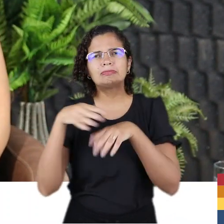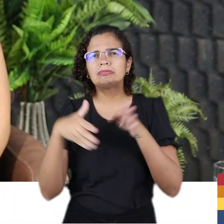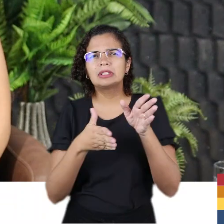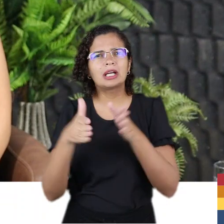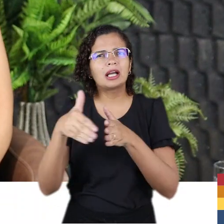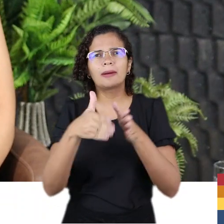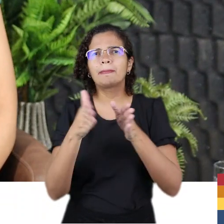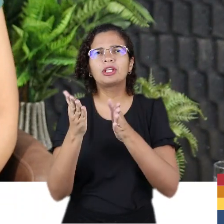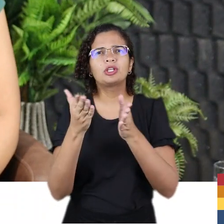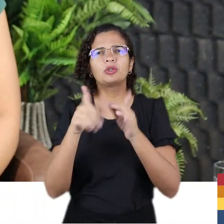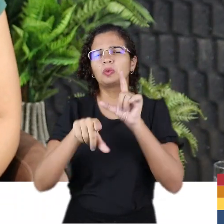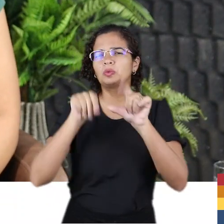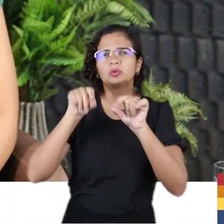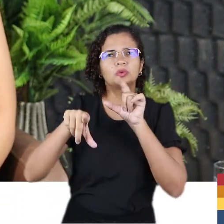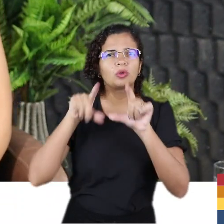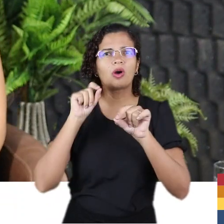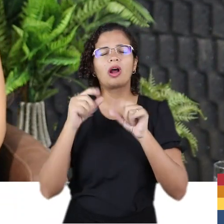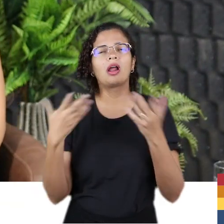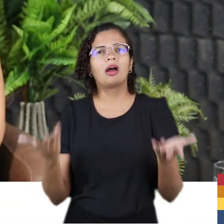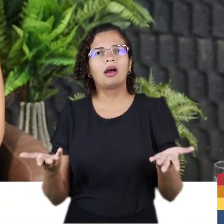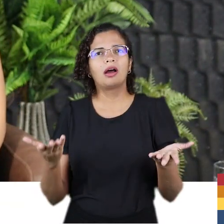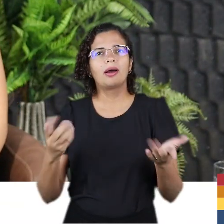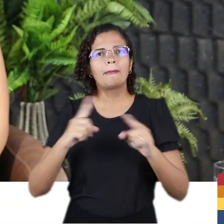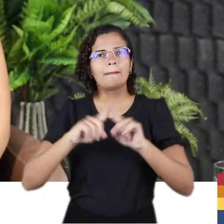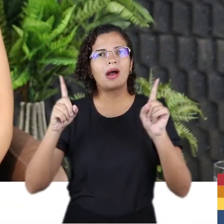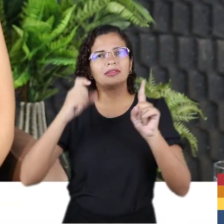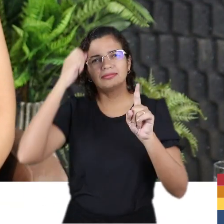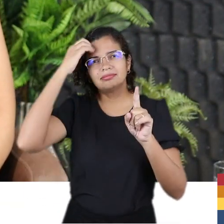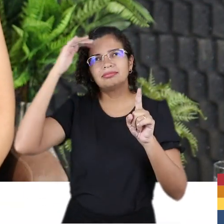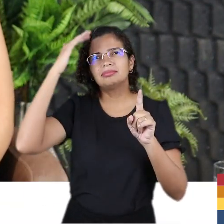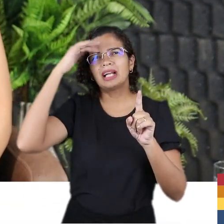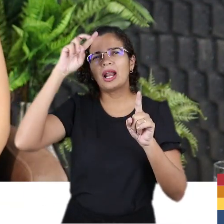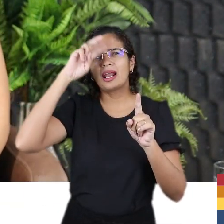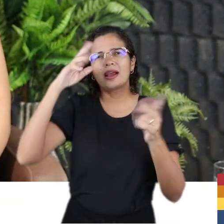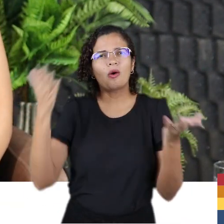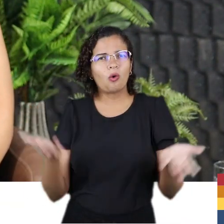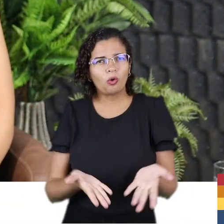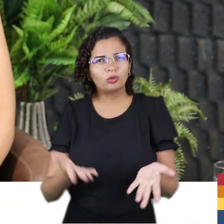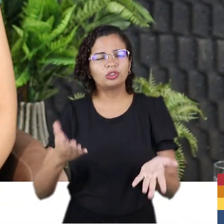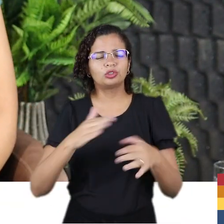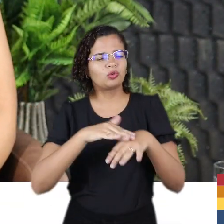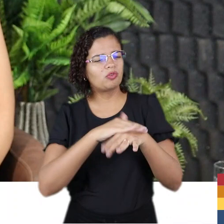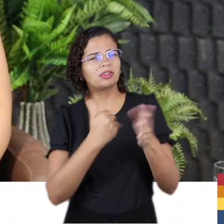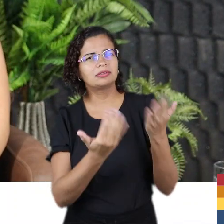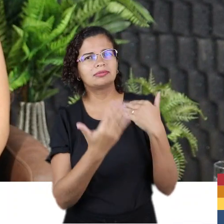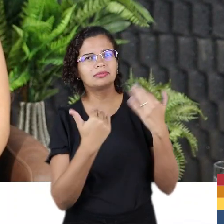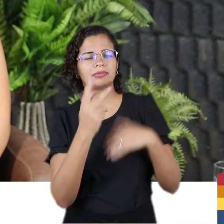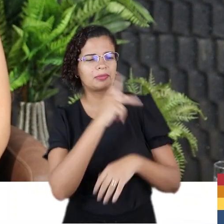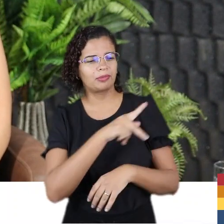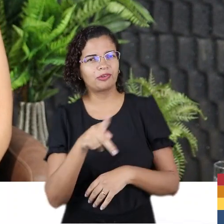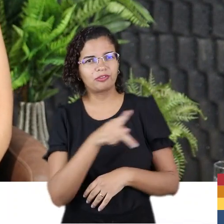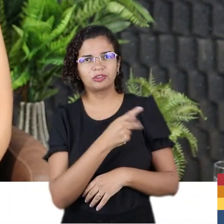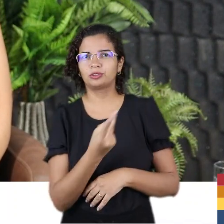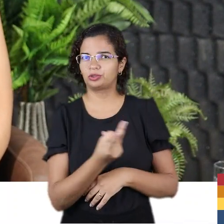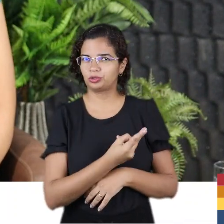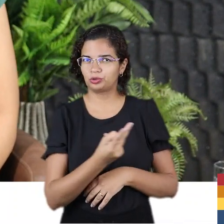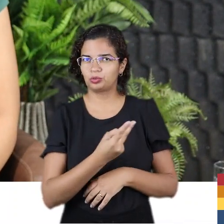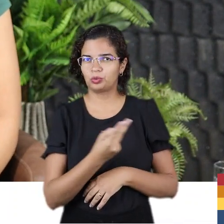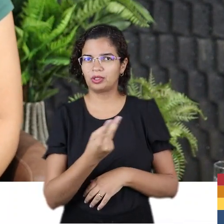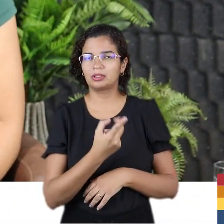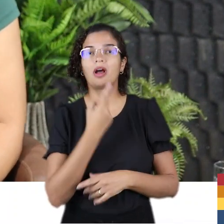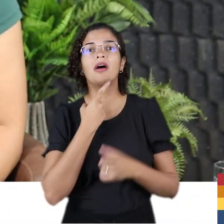trajetória. E aí a gente vai hoje conversar com essas professoras que vão trazer as duas perspectivas de